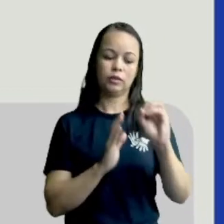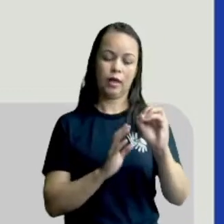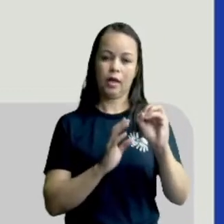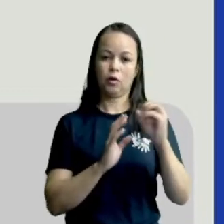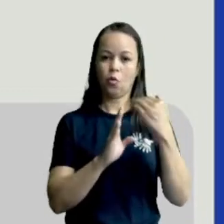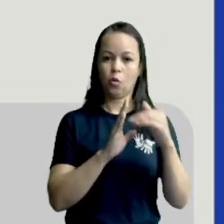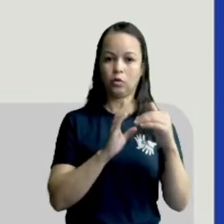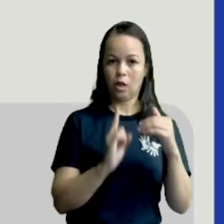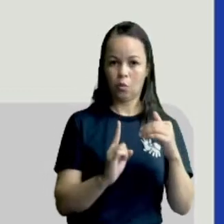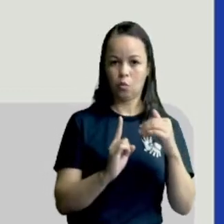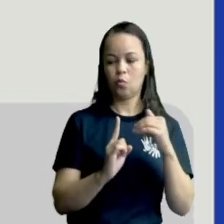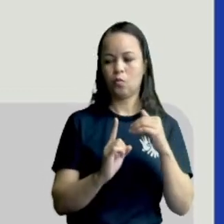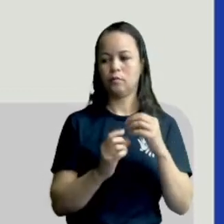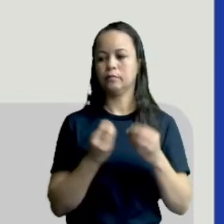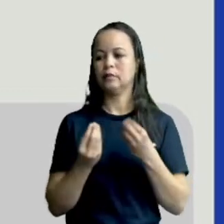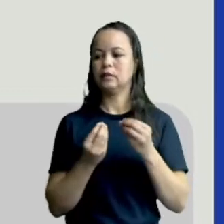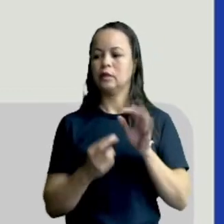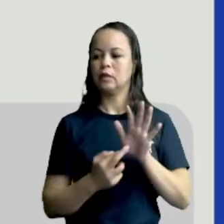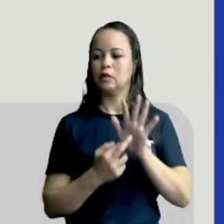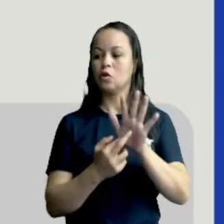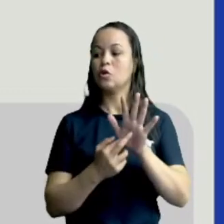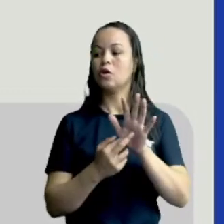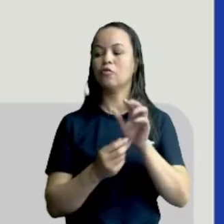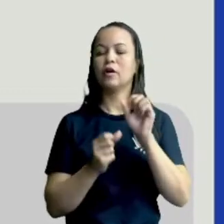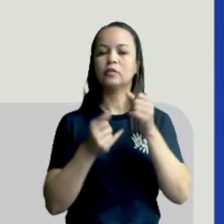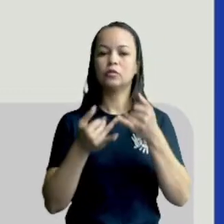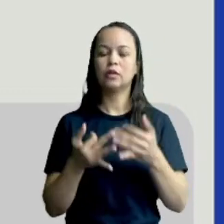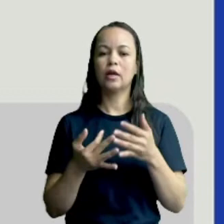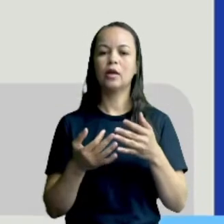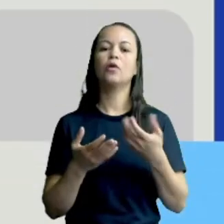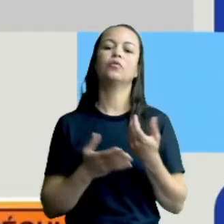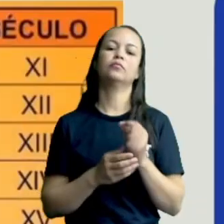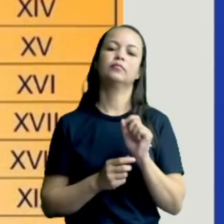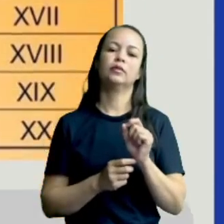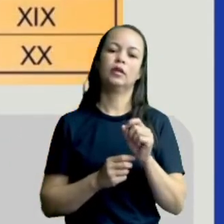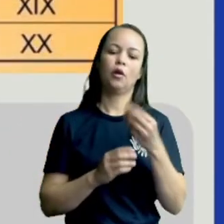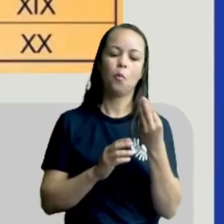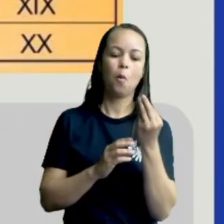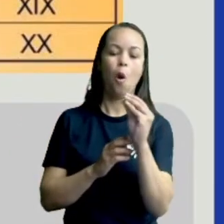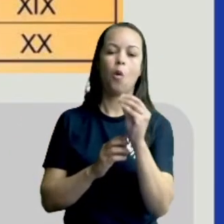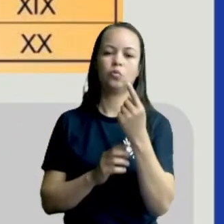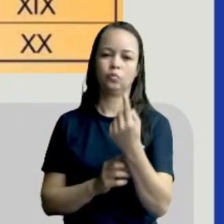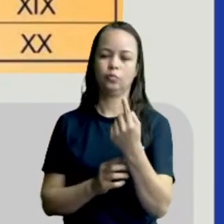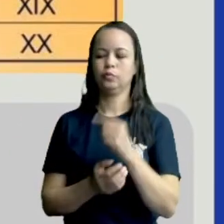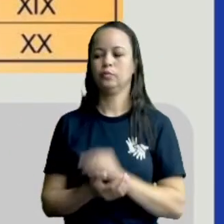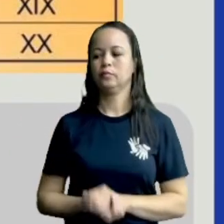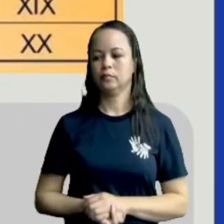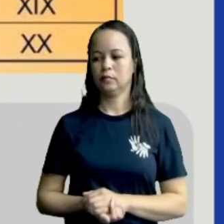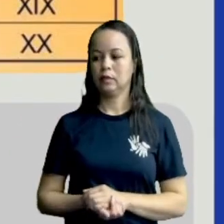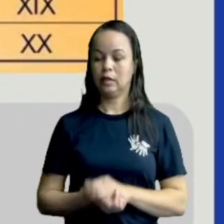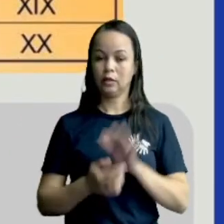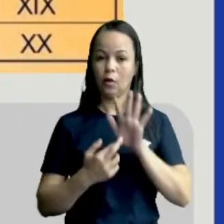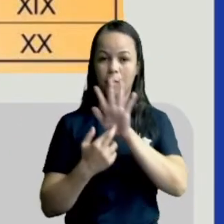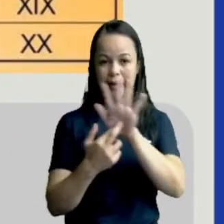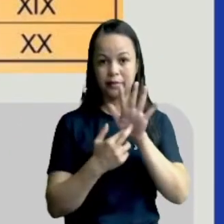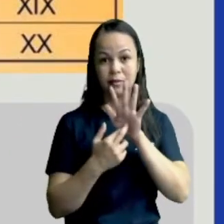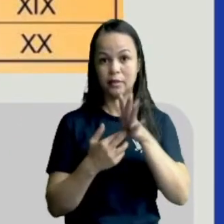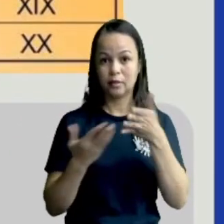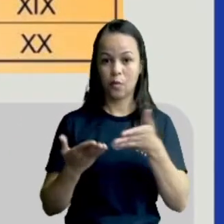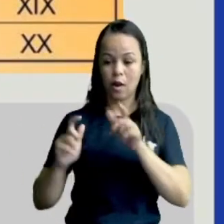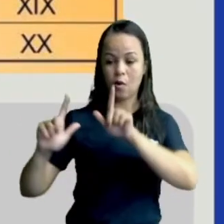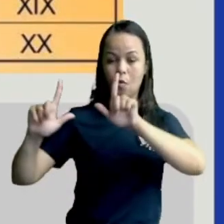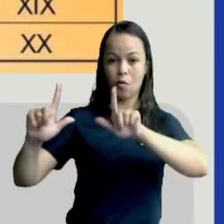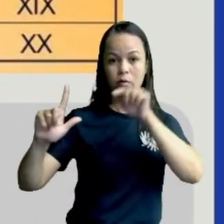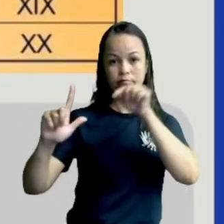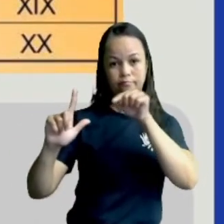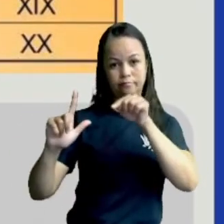unidades de dezena, e o que é que eu faço? Acrescento 1. Então, vamos lá para essa representação. Então, está aí as medidas do